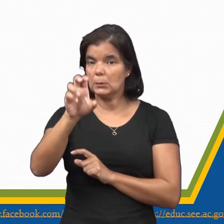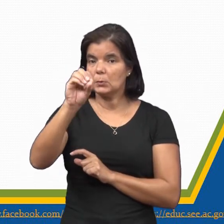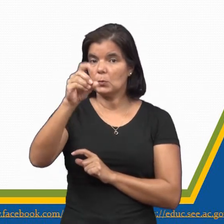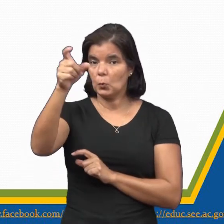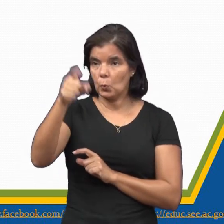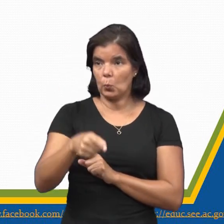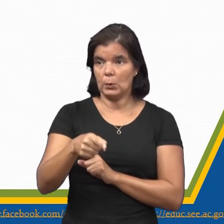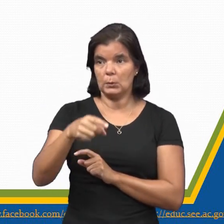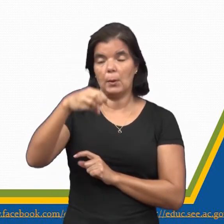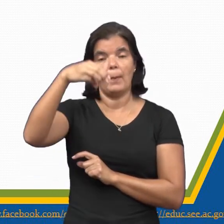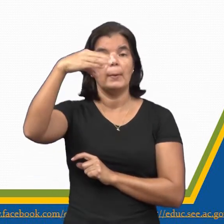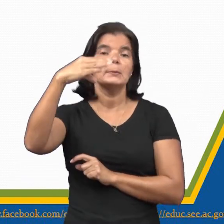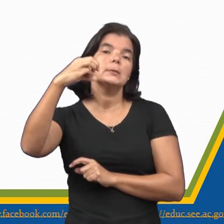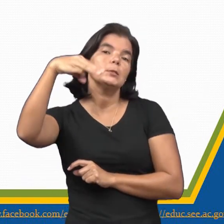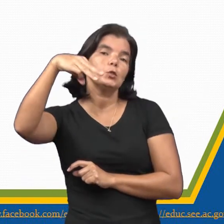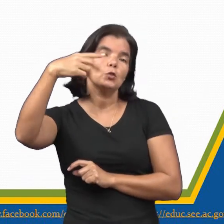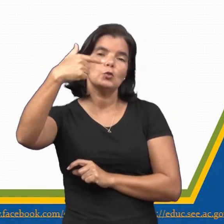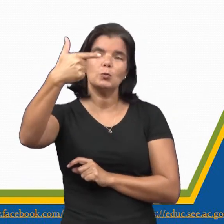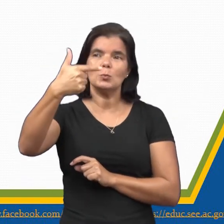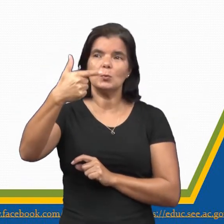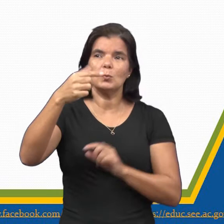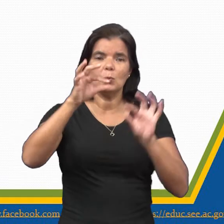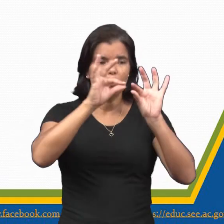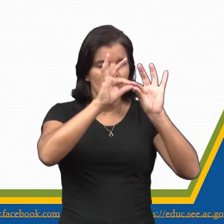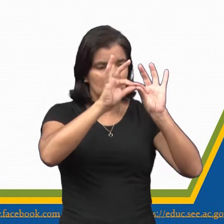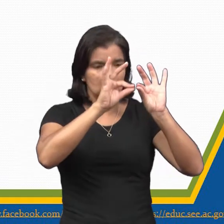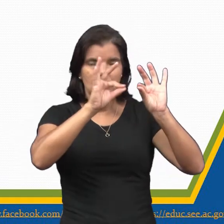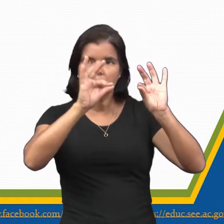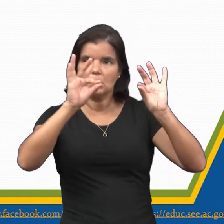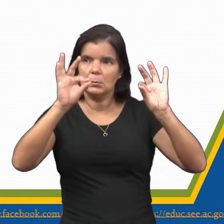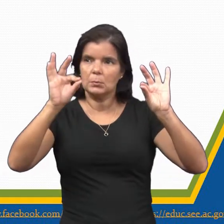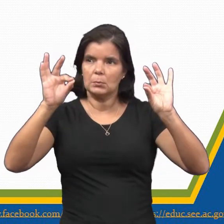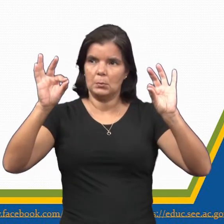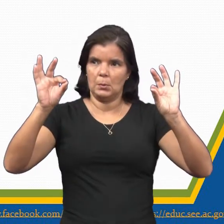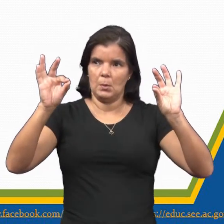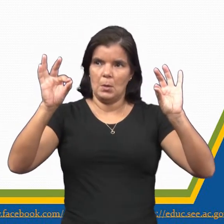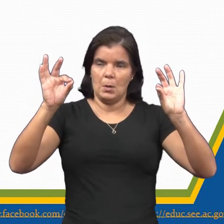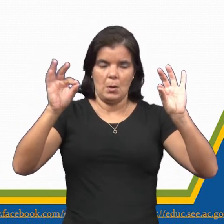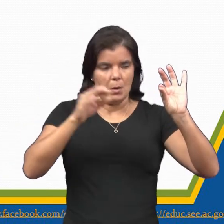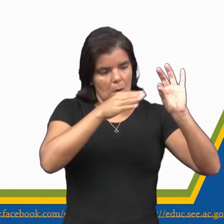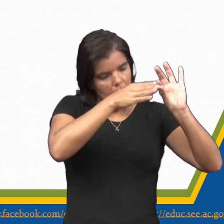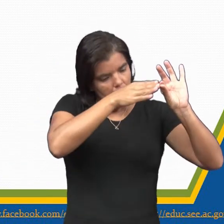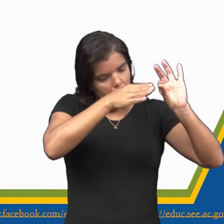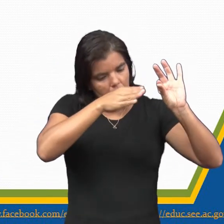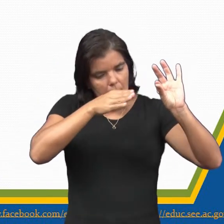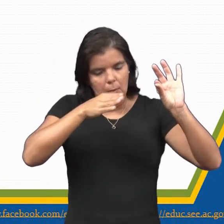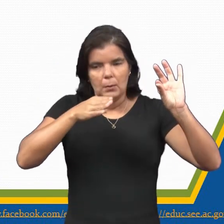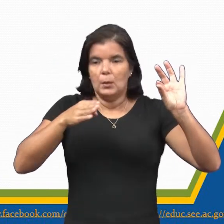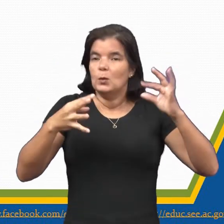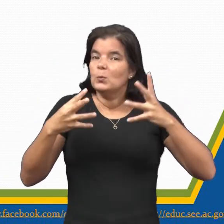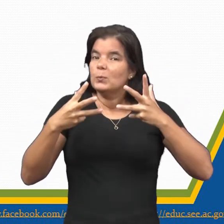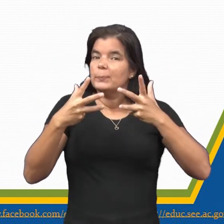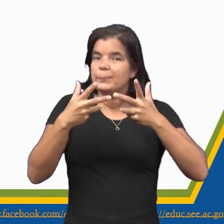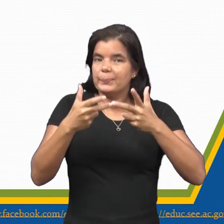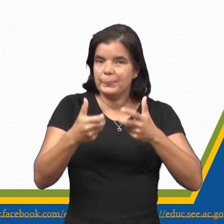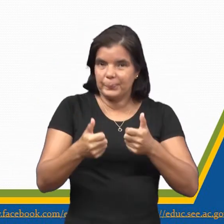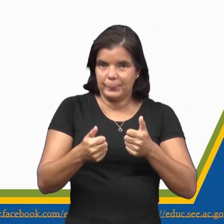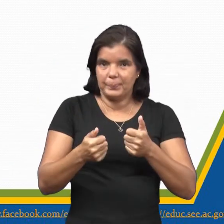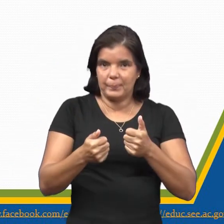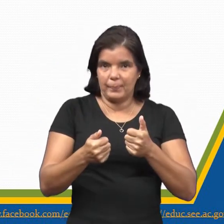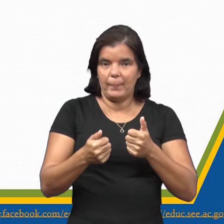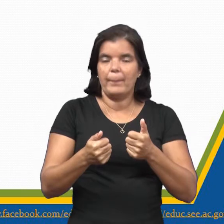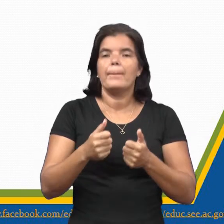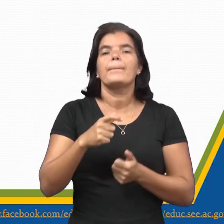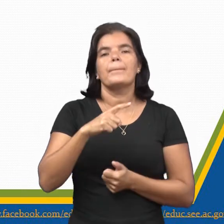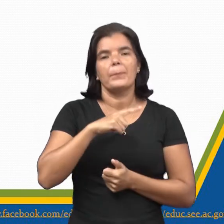de área. Ou seja, essa região toda aqui, inclusive as bordas, né? Toda essa região aqui,